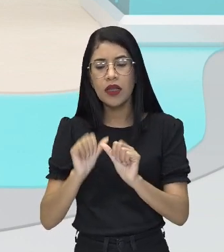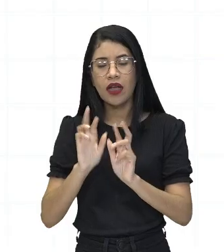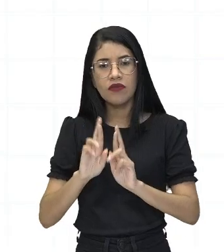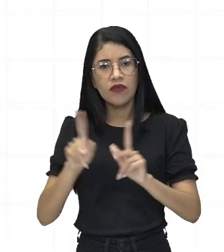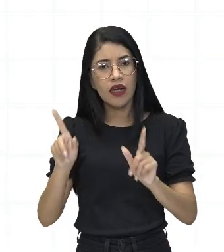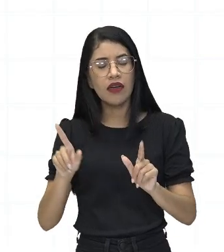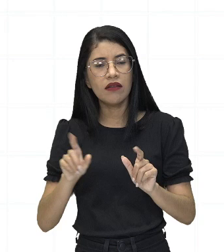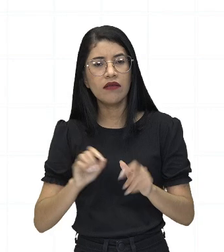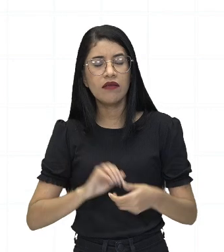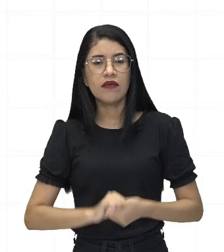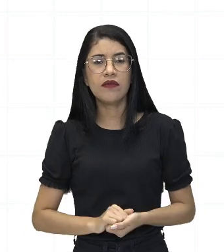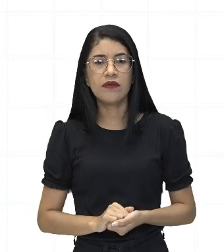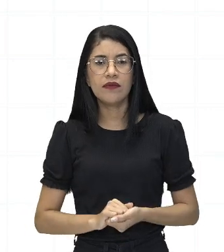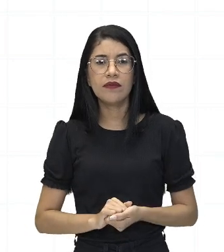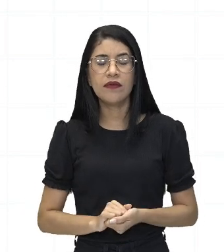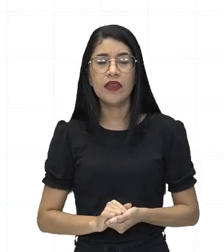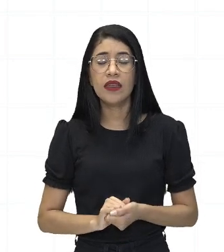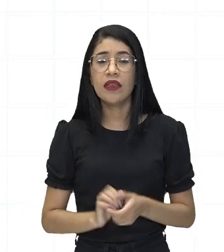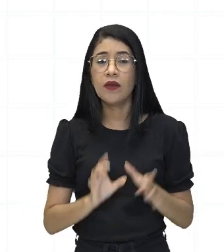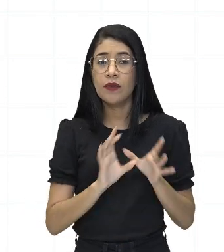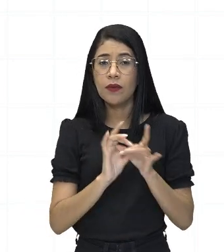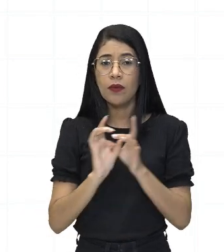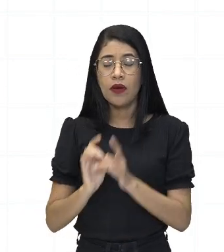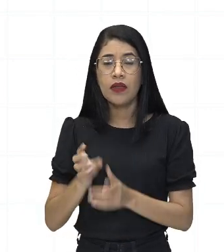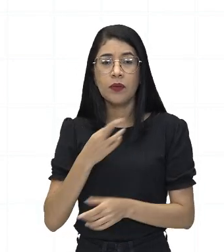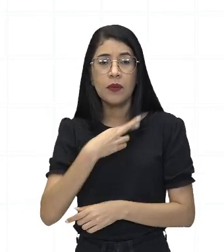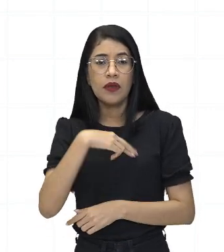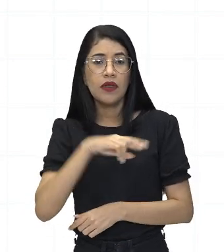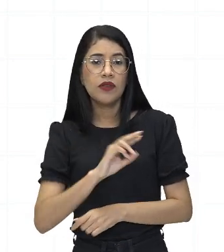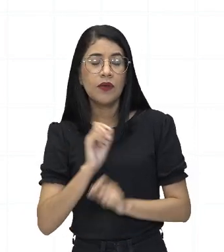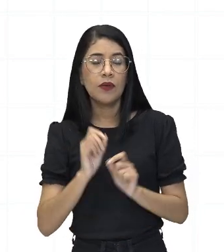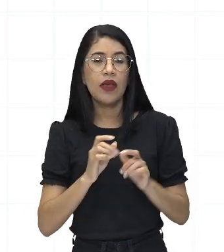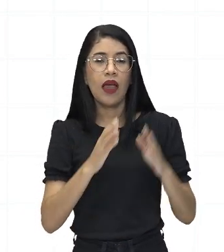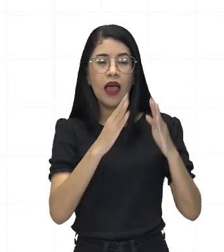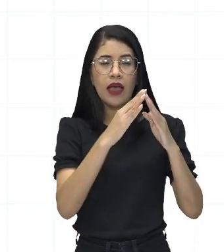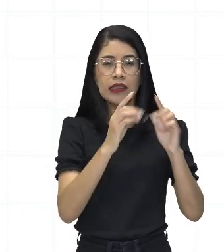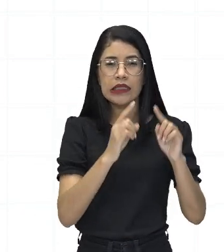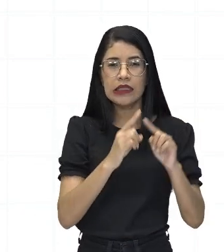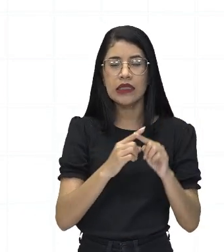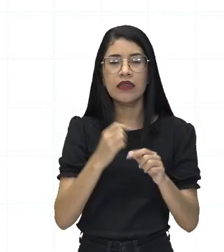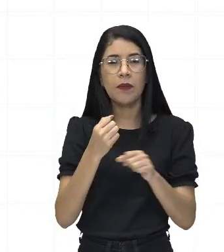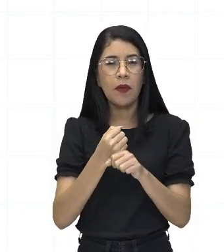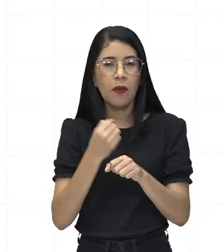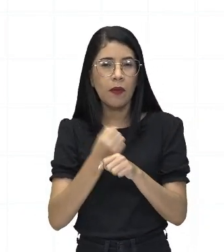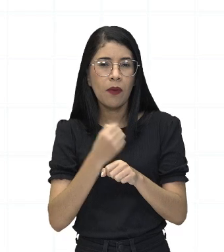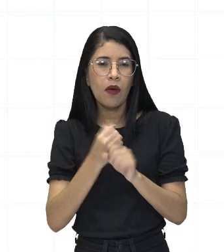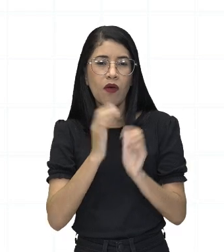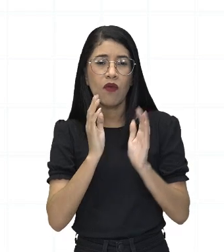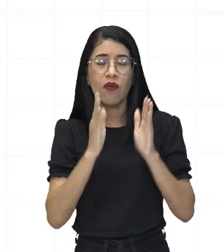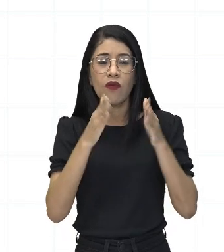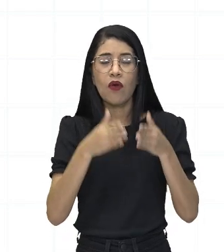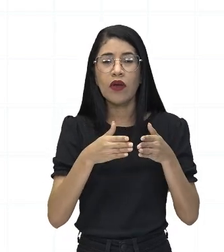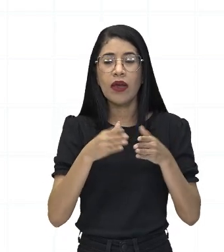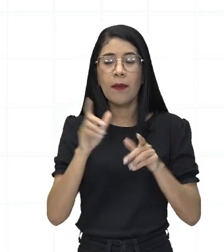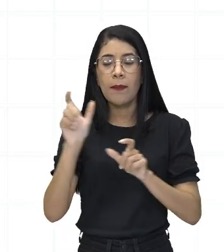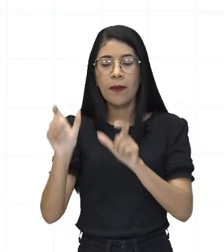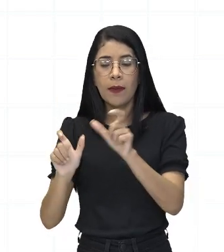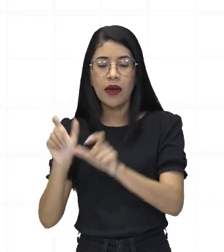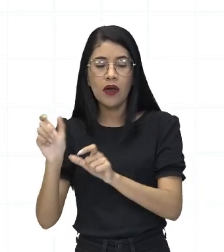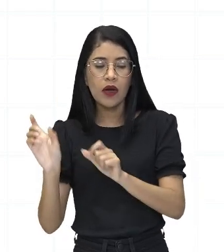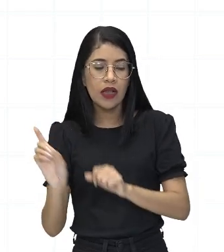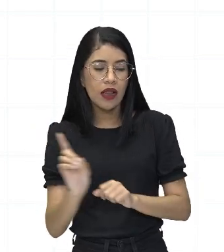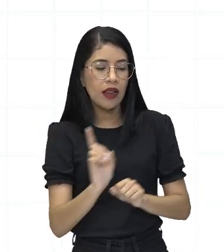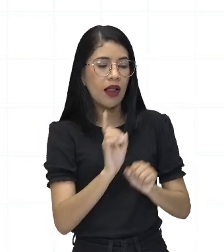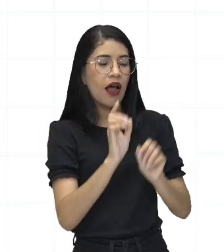certo? Então, dentro desse contexto religioso, né, os templos foram construções destinadas para o povo cultuar e